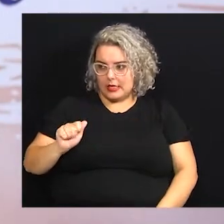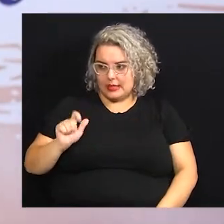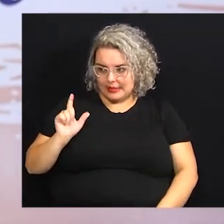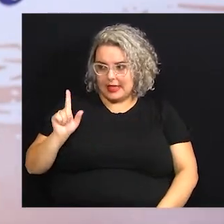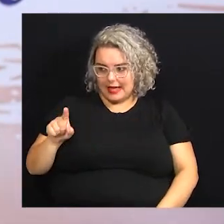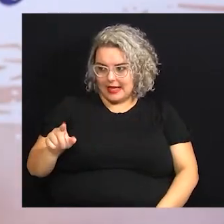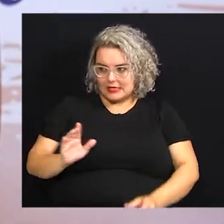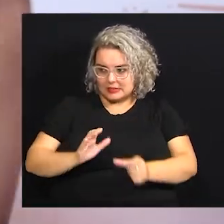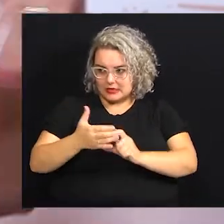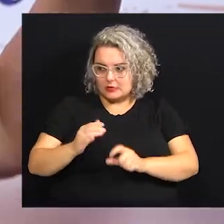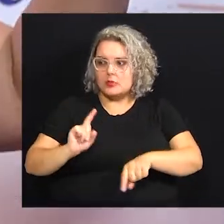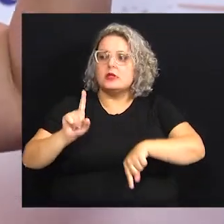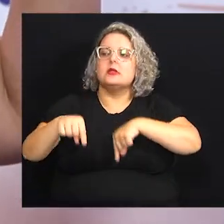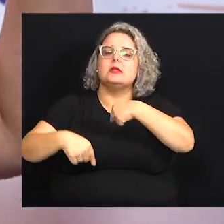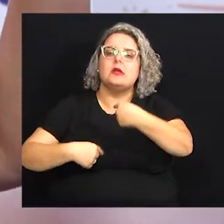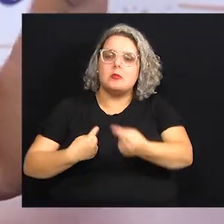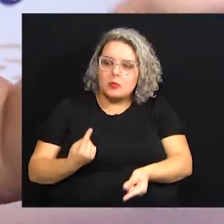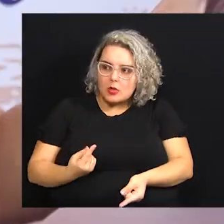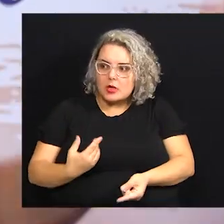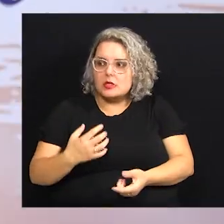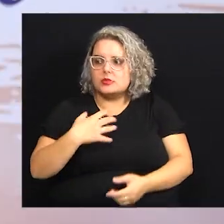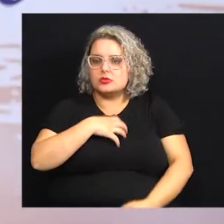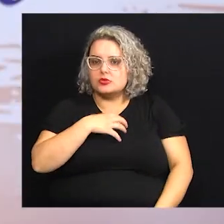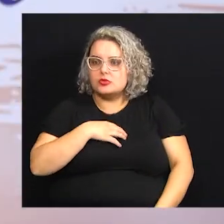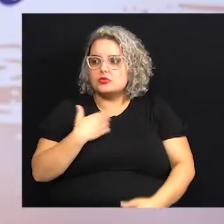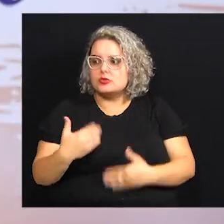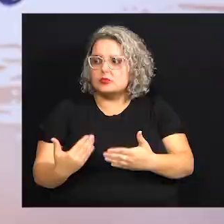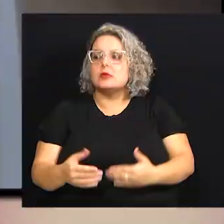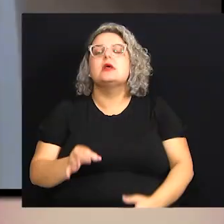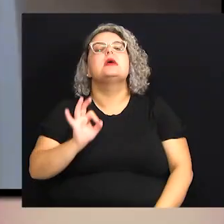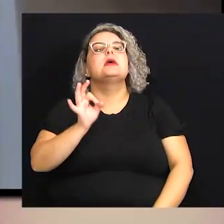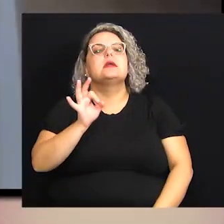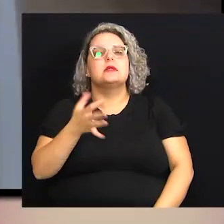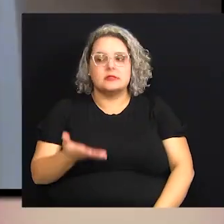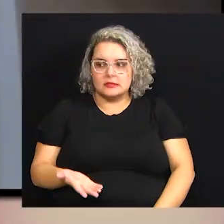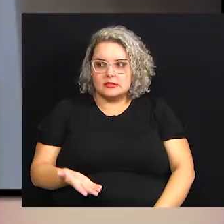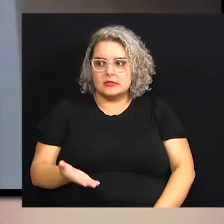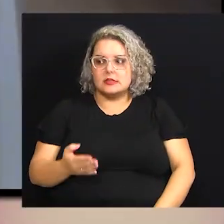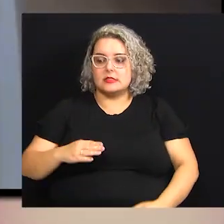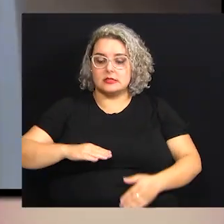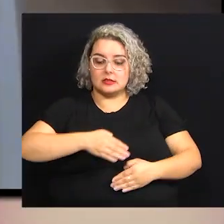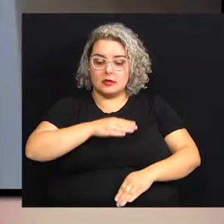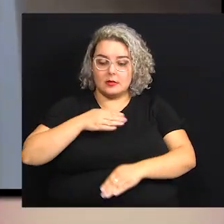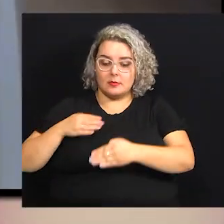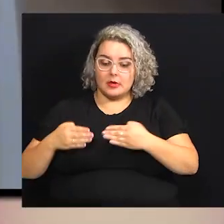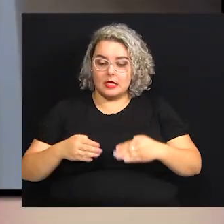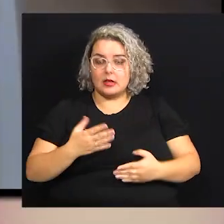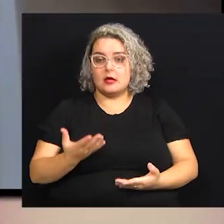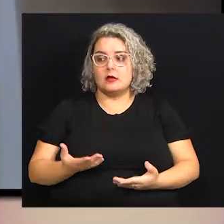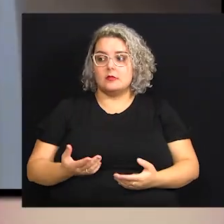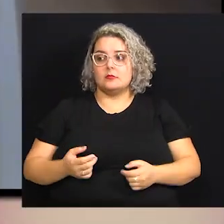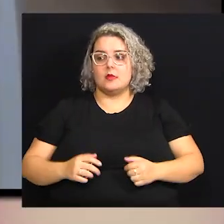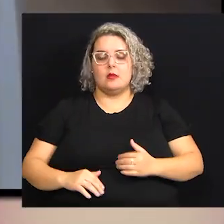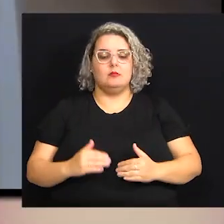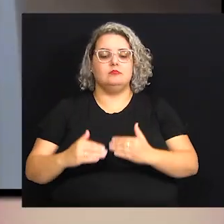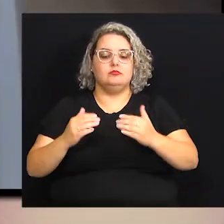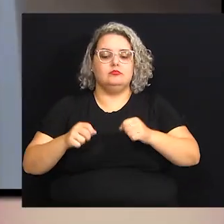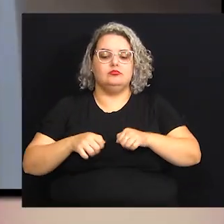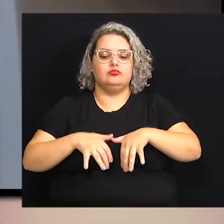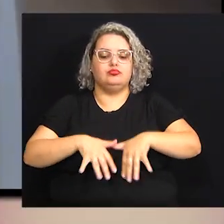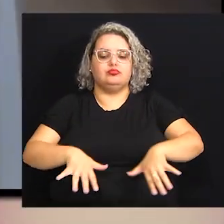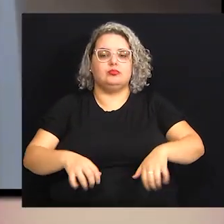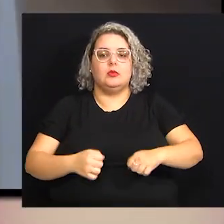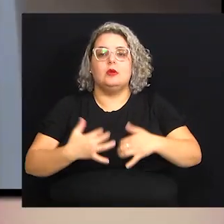palavra que usa? E depois de algum tempo que os sintomas aparecem? Exatamente. Essa bactéria, ela se prolifera,